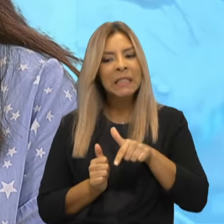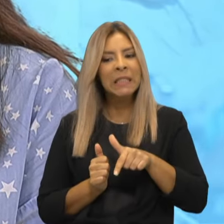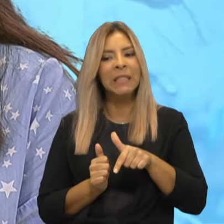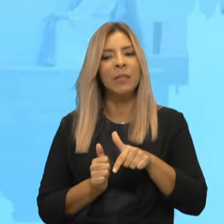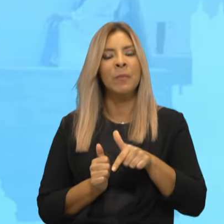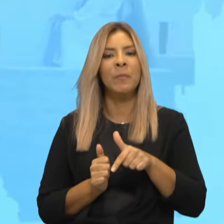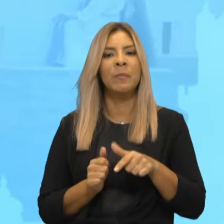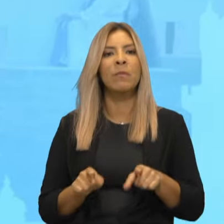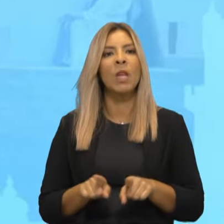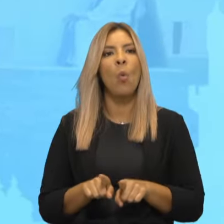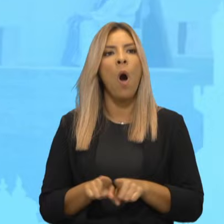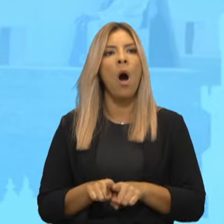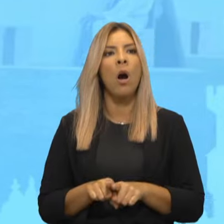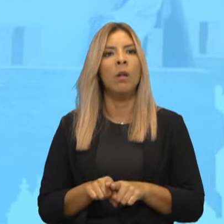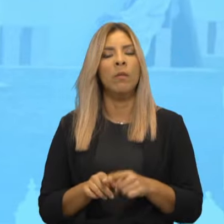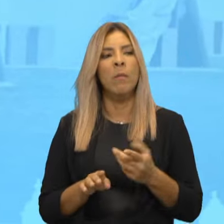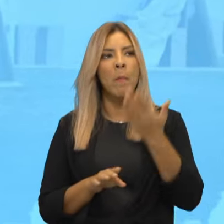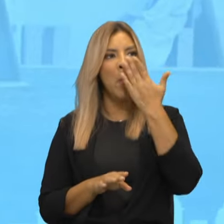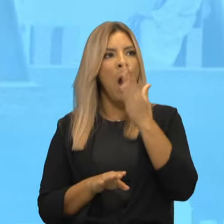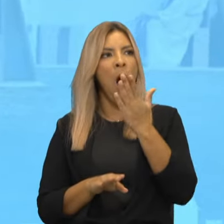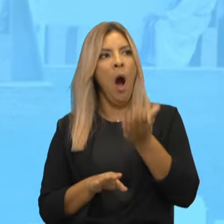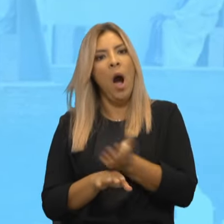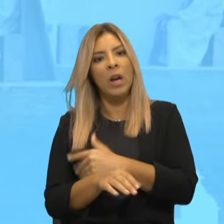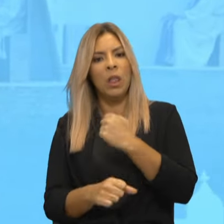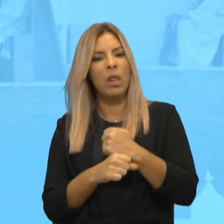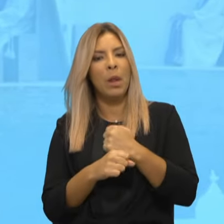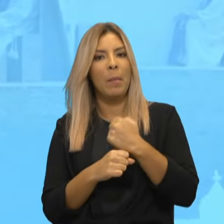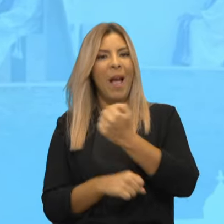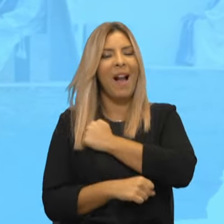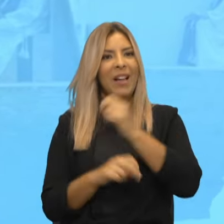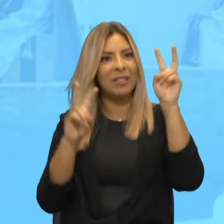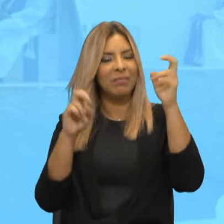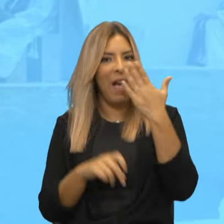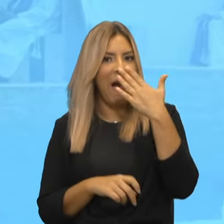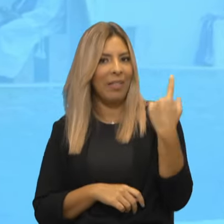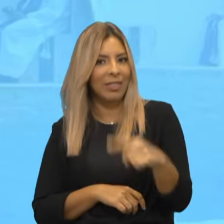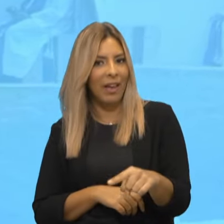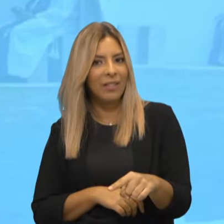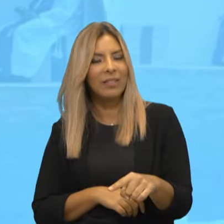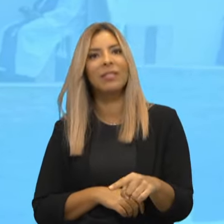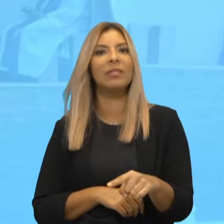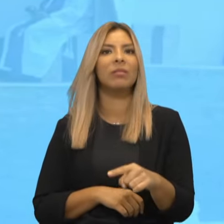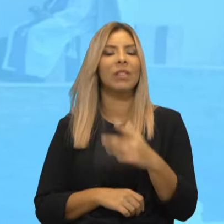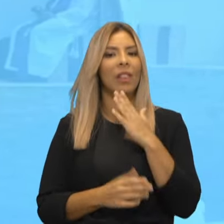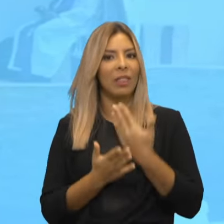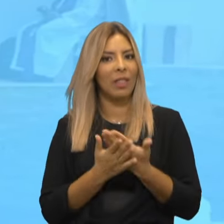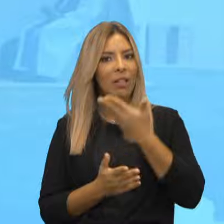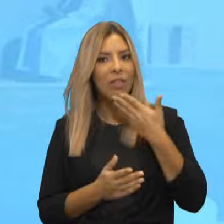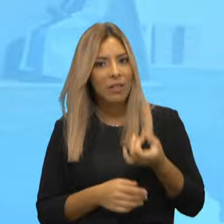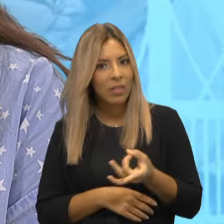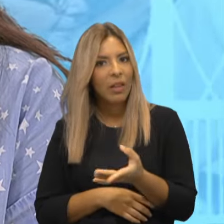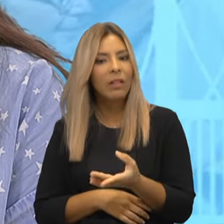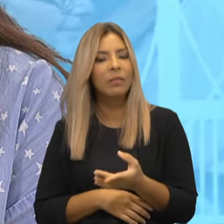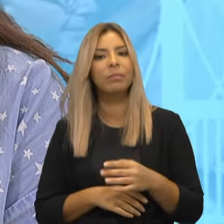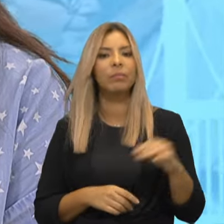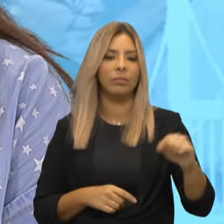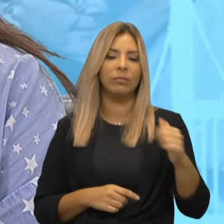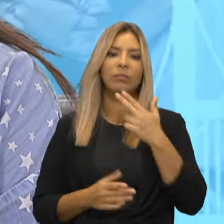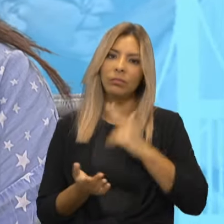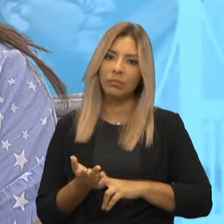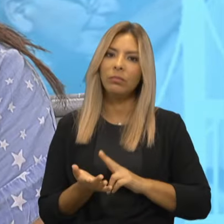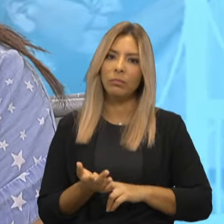já se traz um trabalho de casa feito. Esta novidade contribuiu muito também foi facilitadora desta relação. Sim.